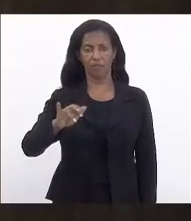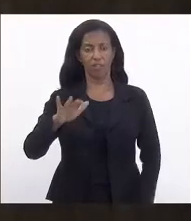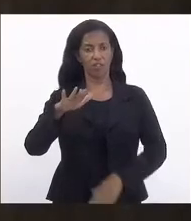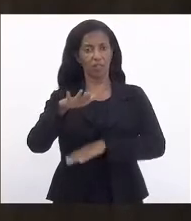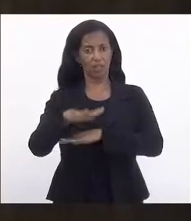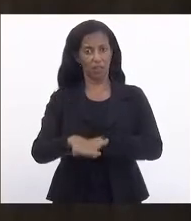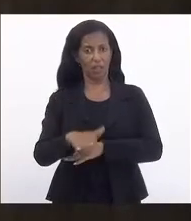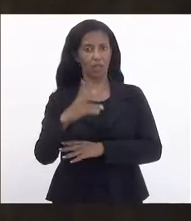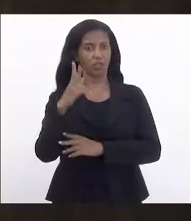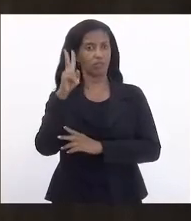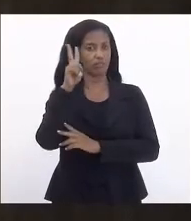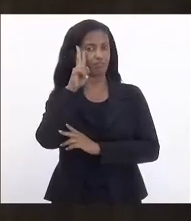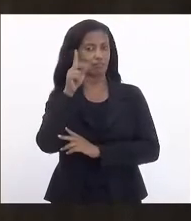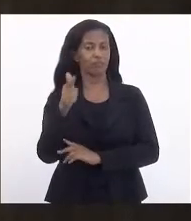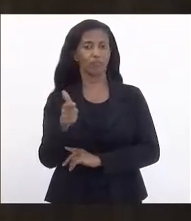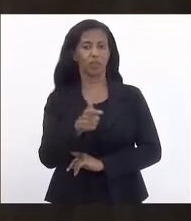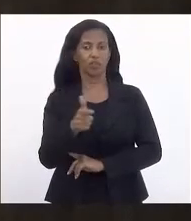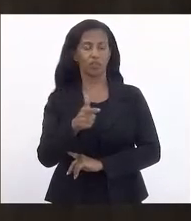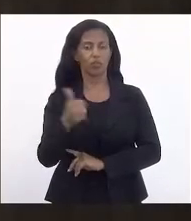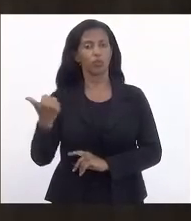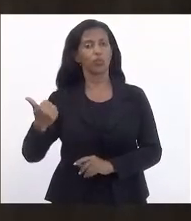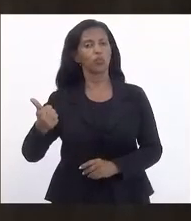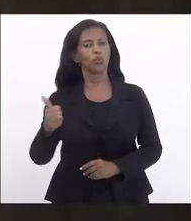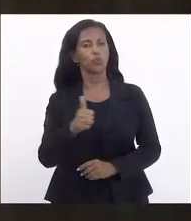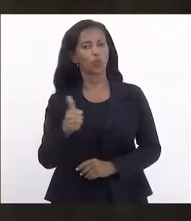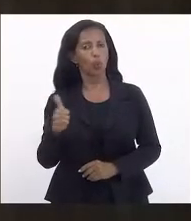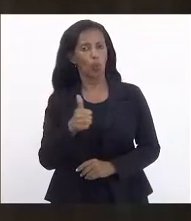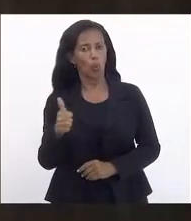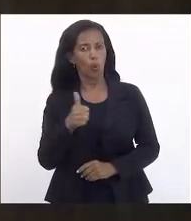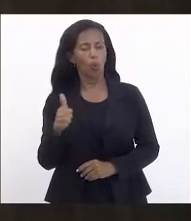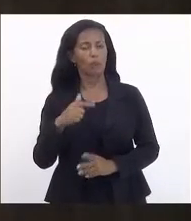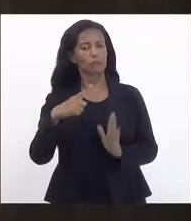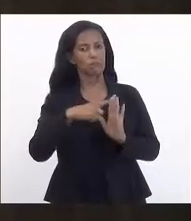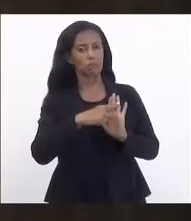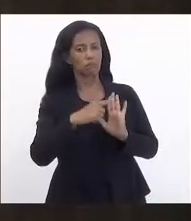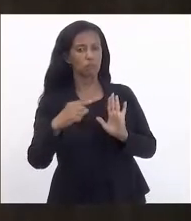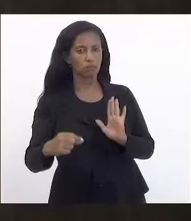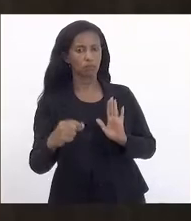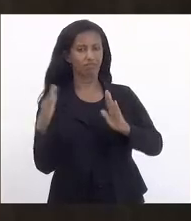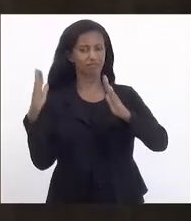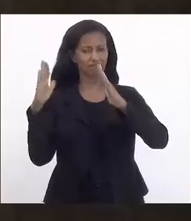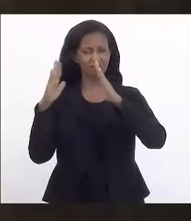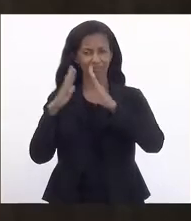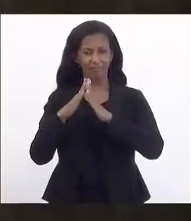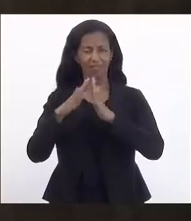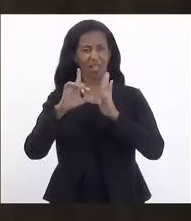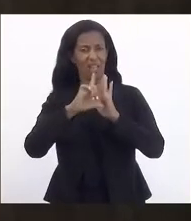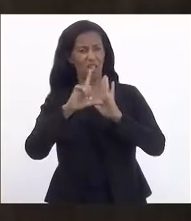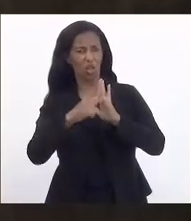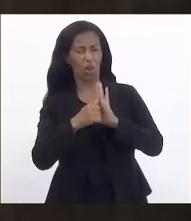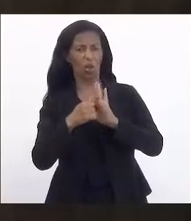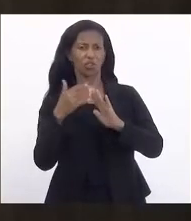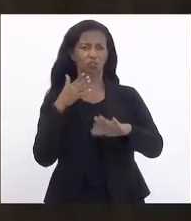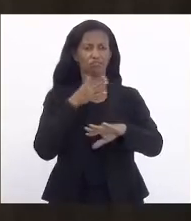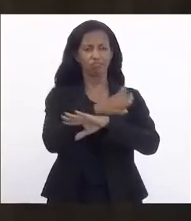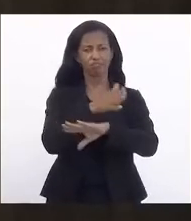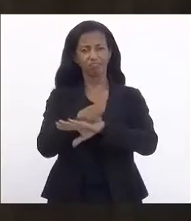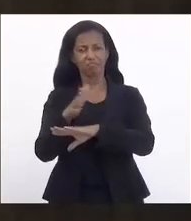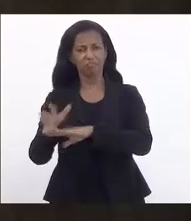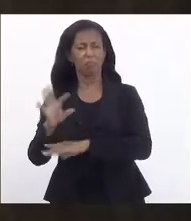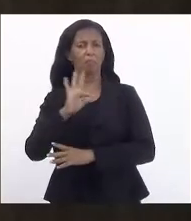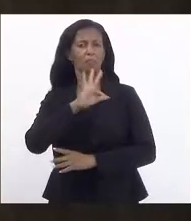segunda-feira 22 do 11 destacamos casas e comércios invadidos pela polícia